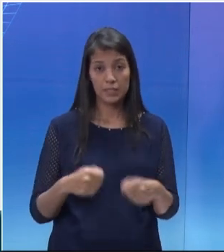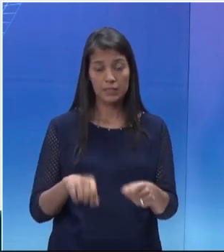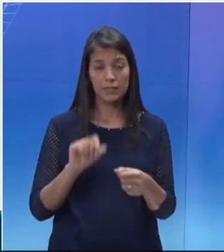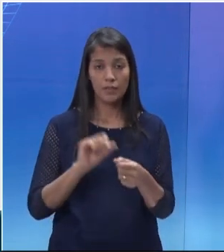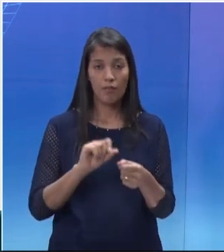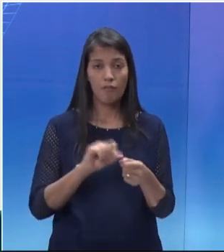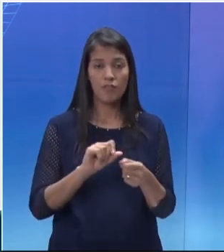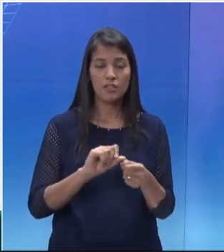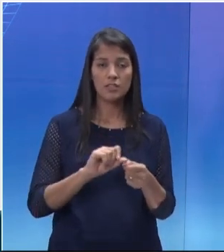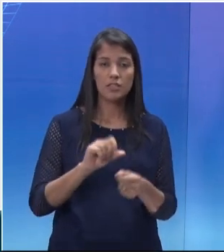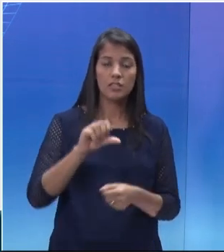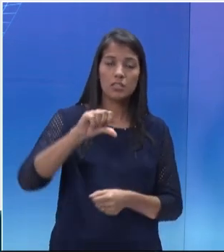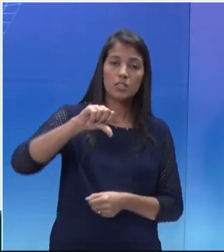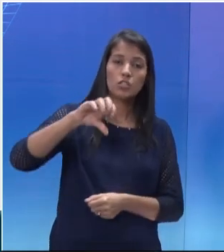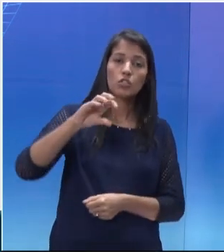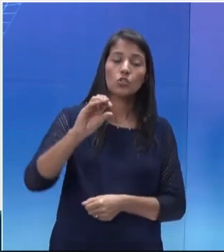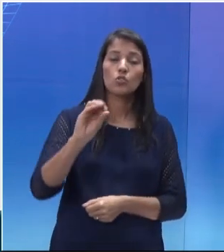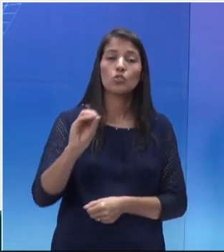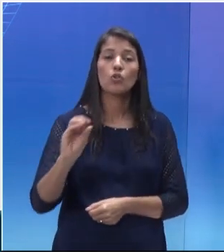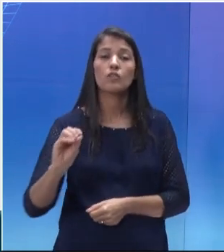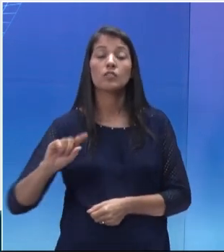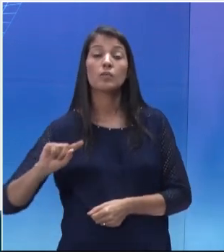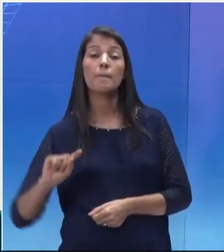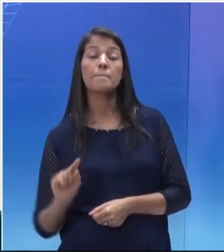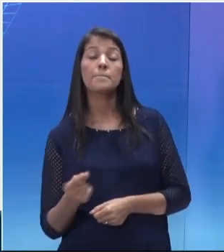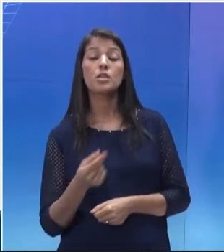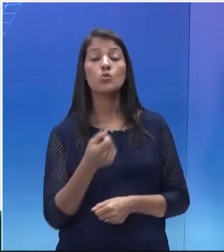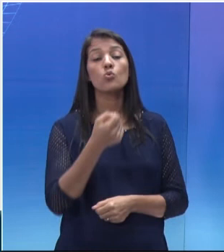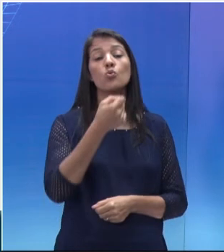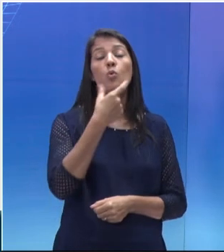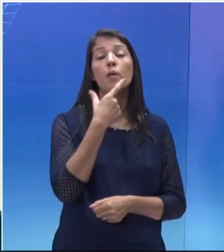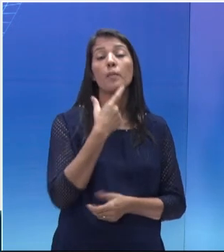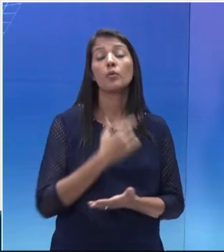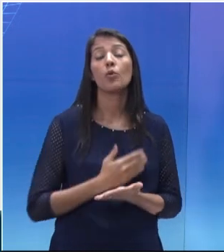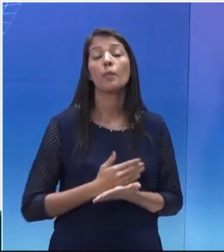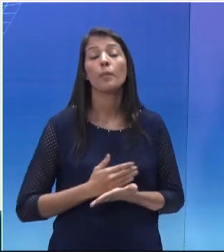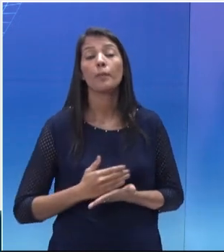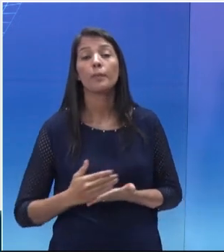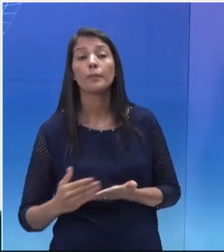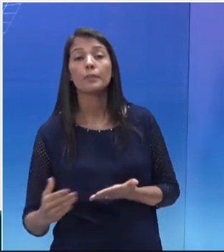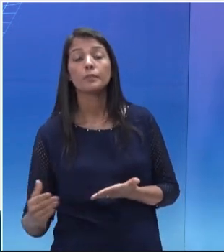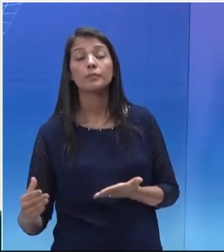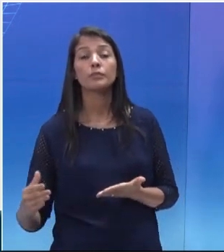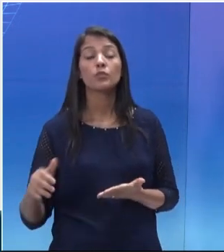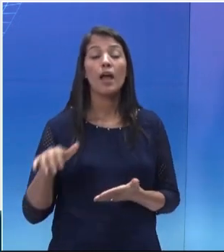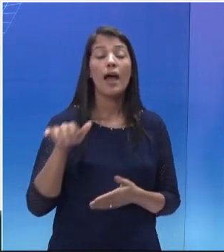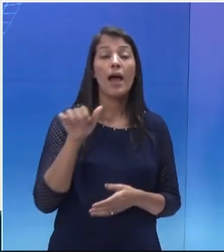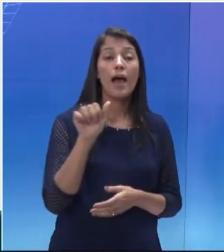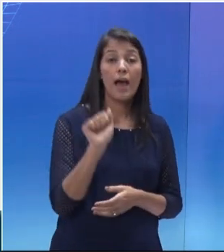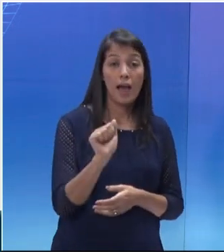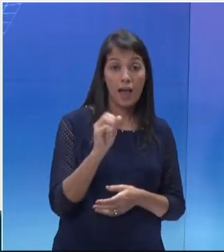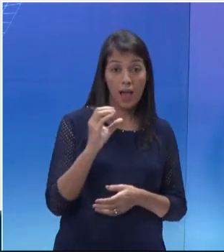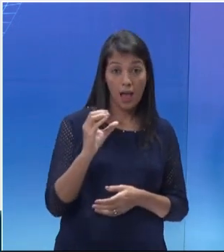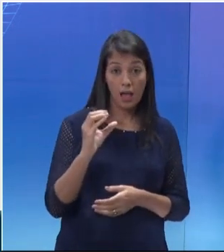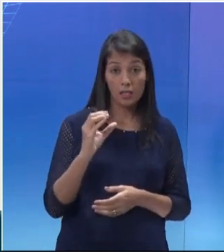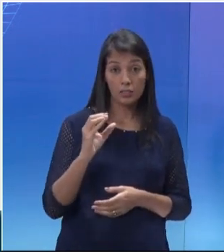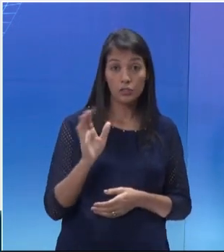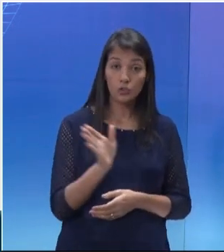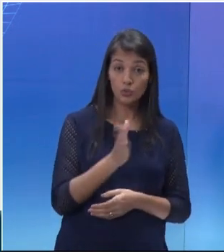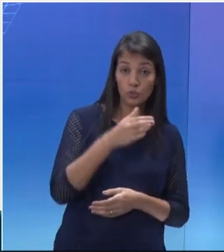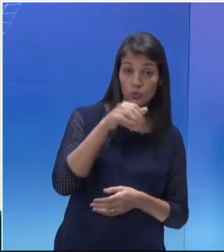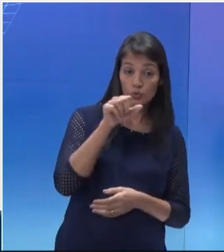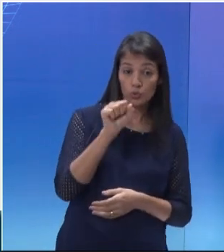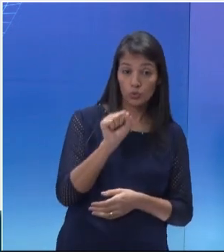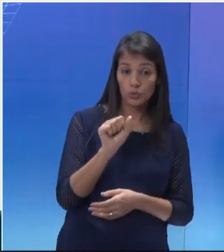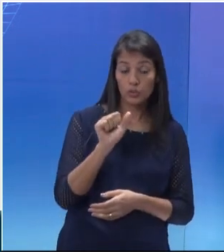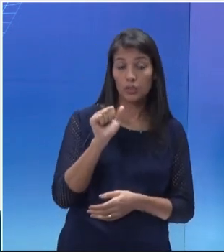mil comprimido que tem esse ácido acetil salicílico, partindo do ácido salicílico. Ok. O que é que nós temos do ácido